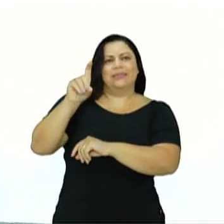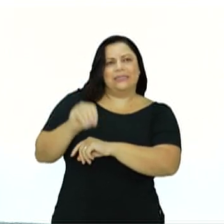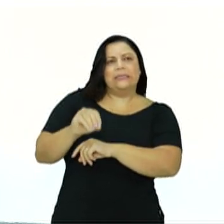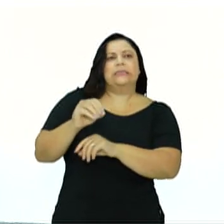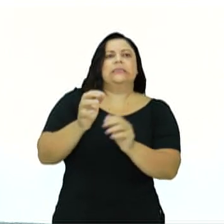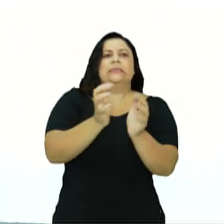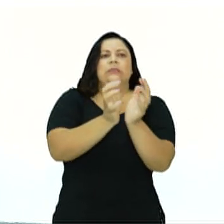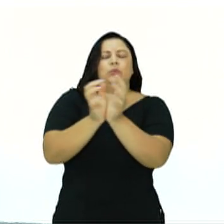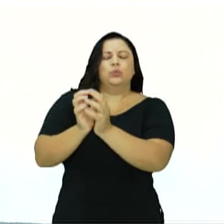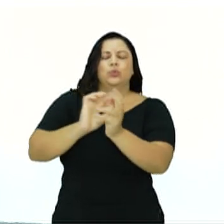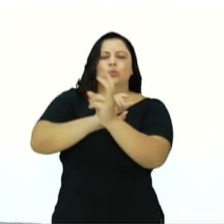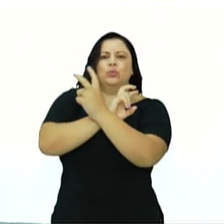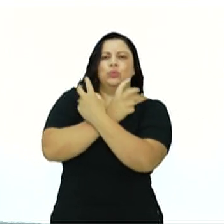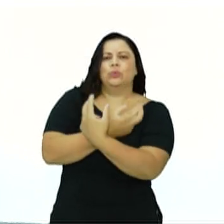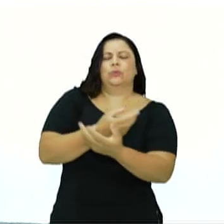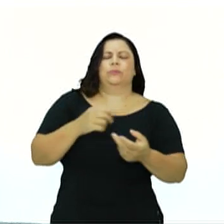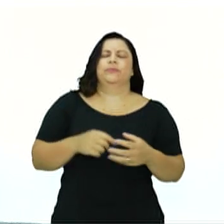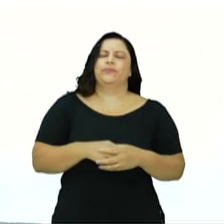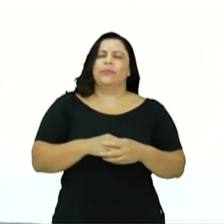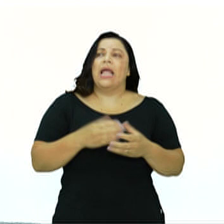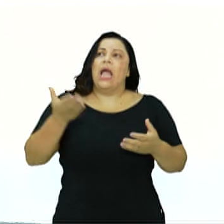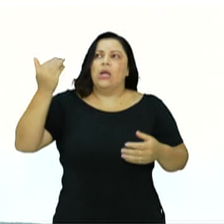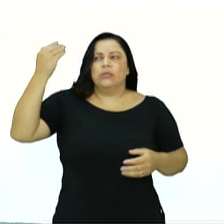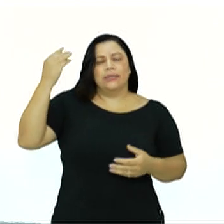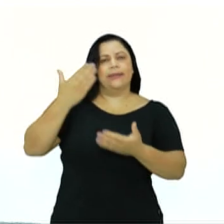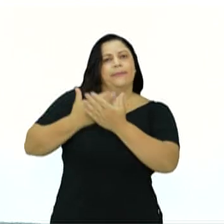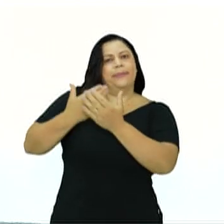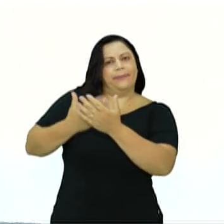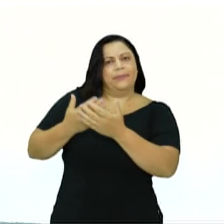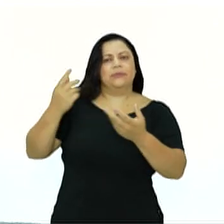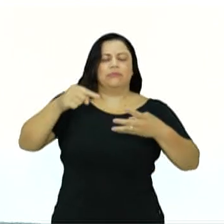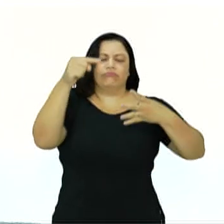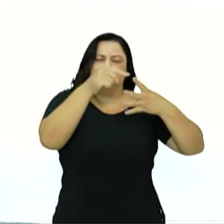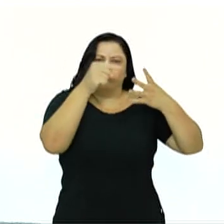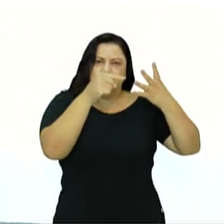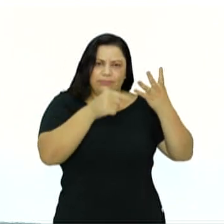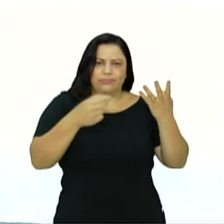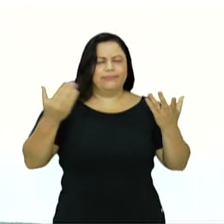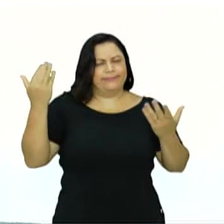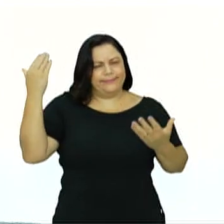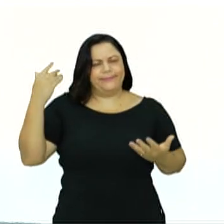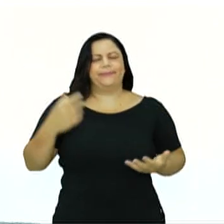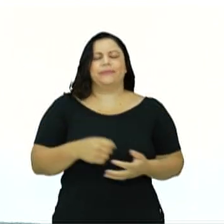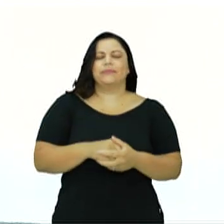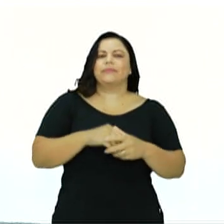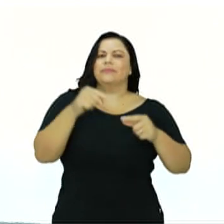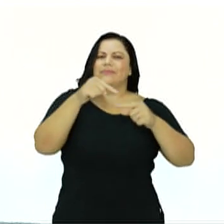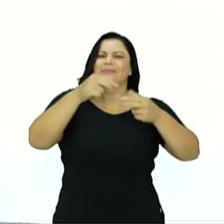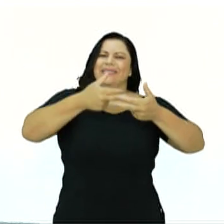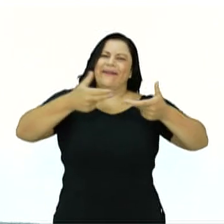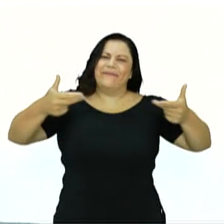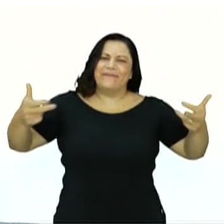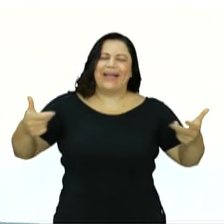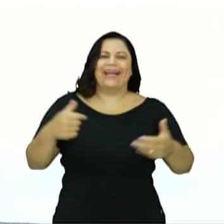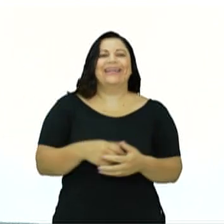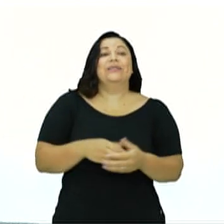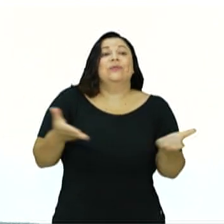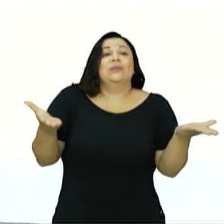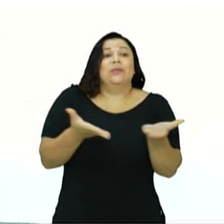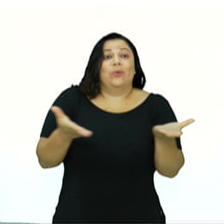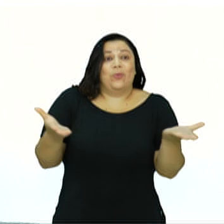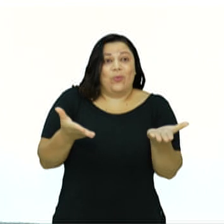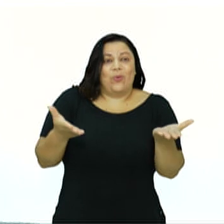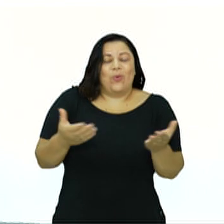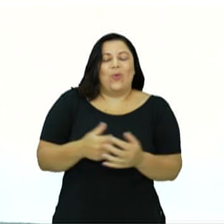Nós já vimos lá o epitelial, o conjuntivo propriamente dito, o conjuntivo adiposo, o cartilaginoso. Agora a gente